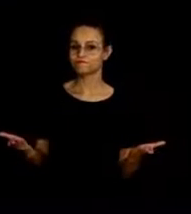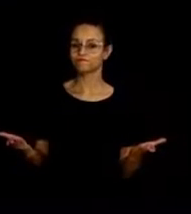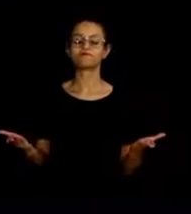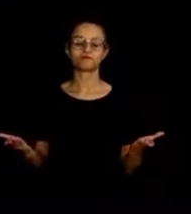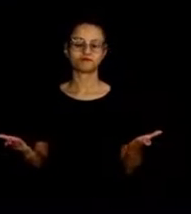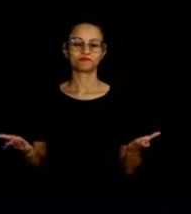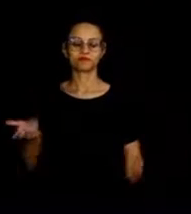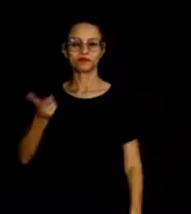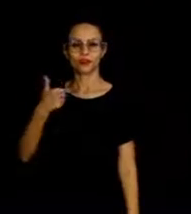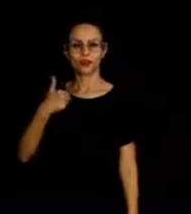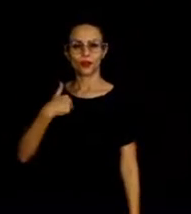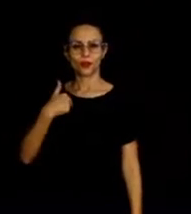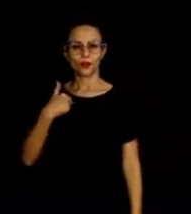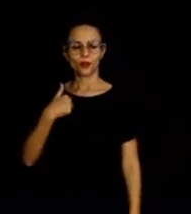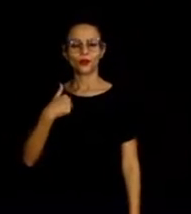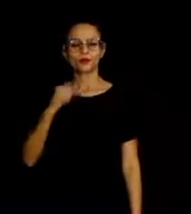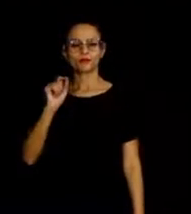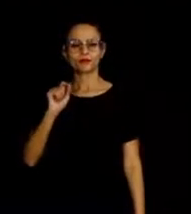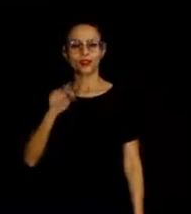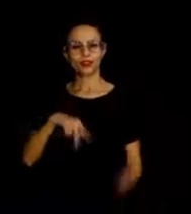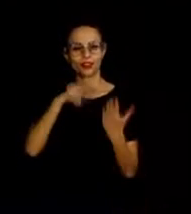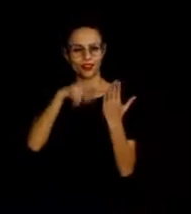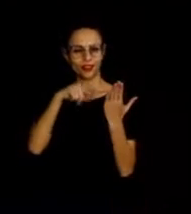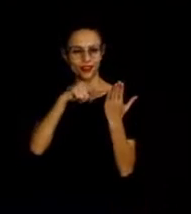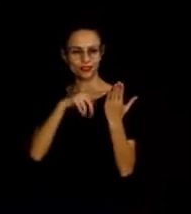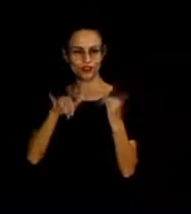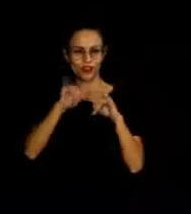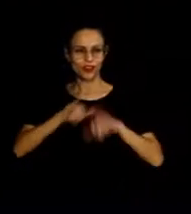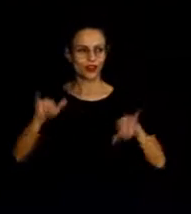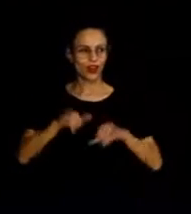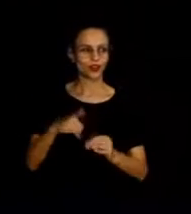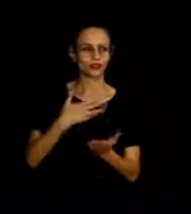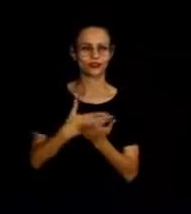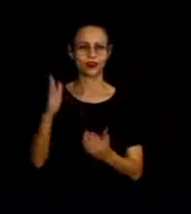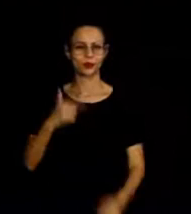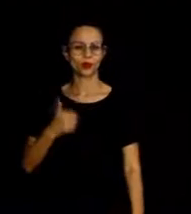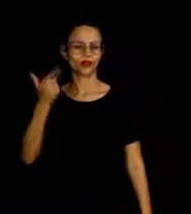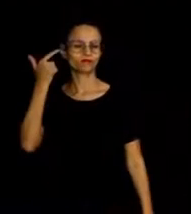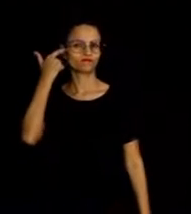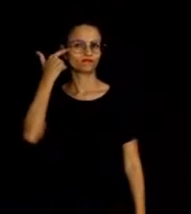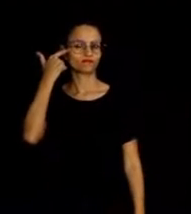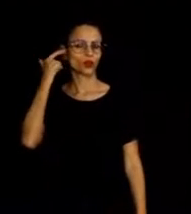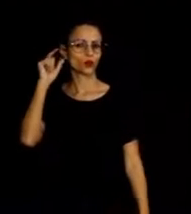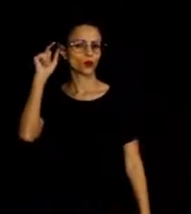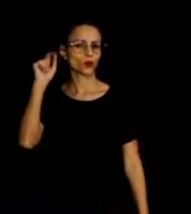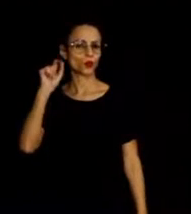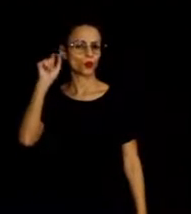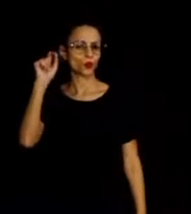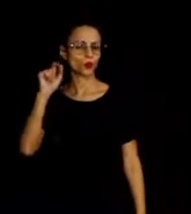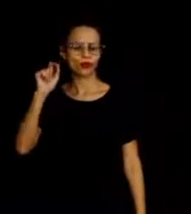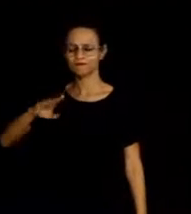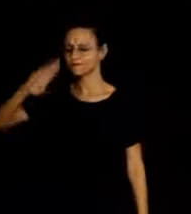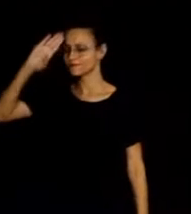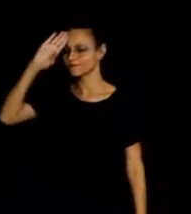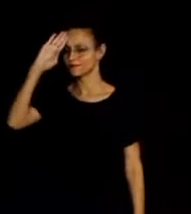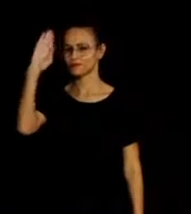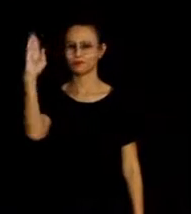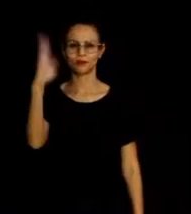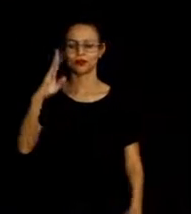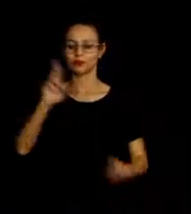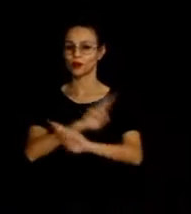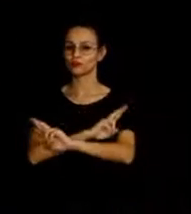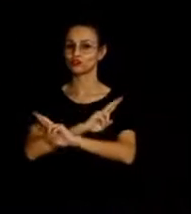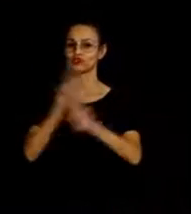quando eu li este recado Inicial me veio à cabeça Talvez o principal